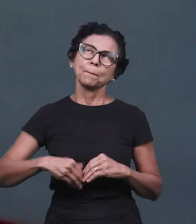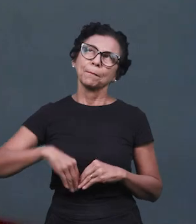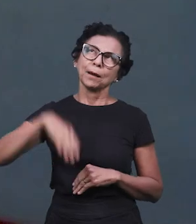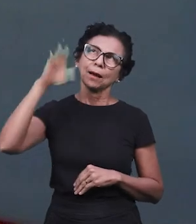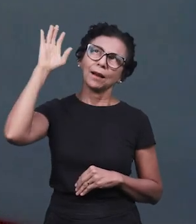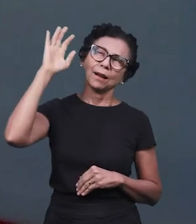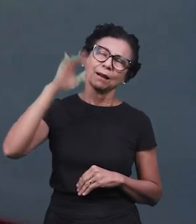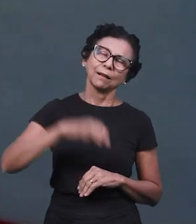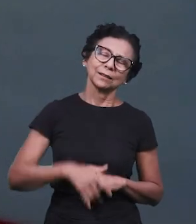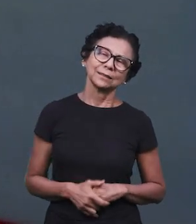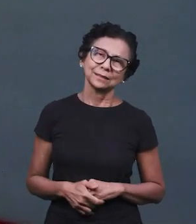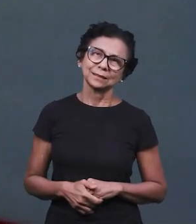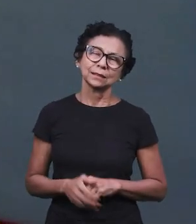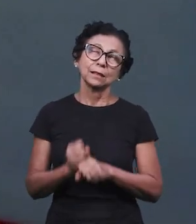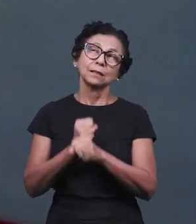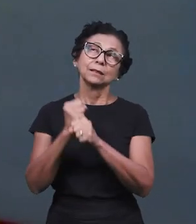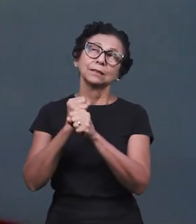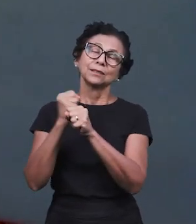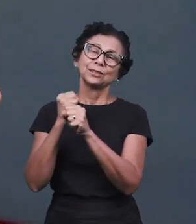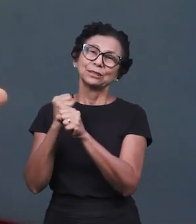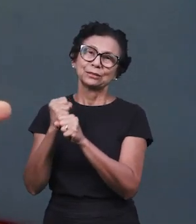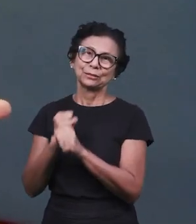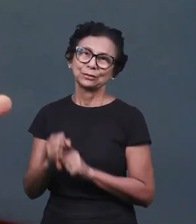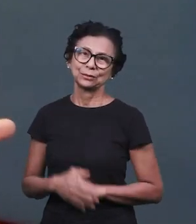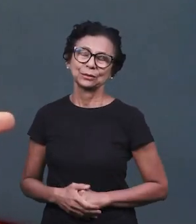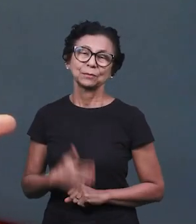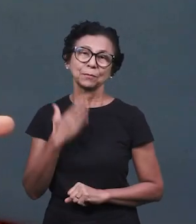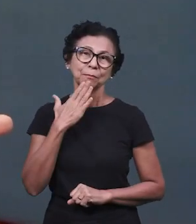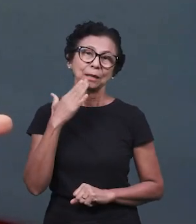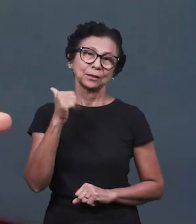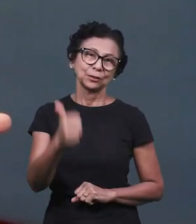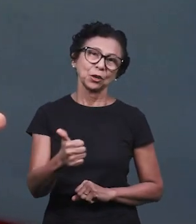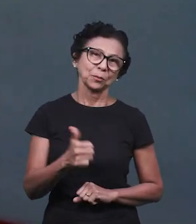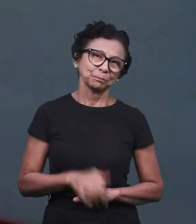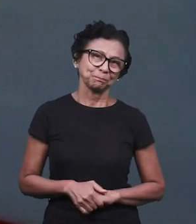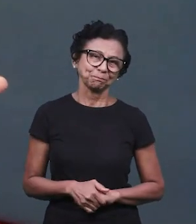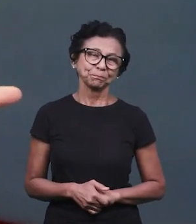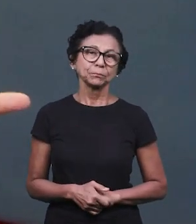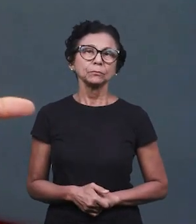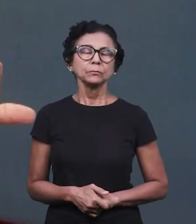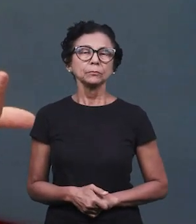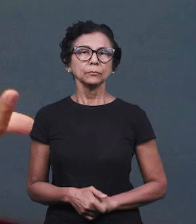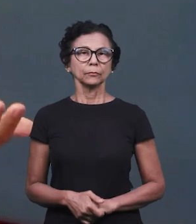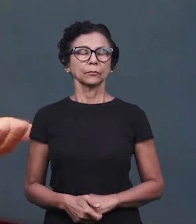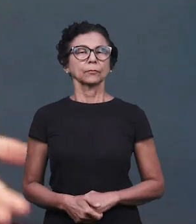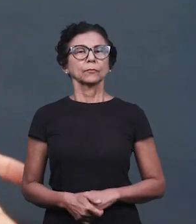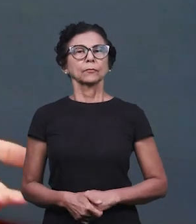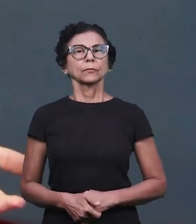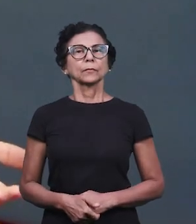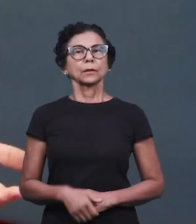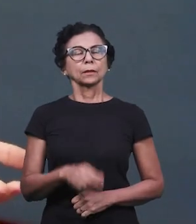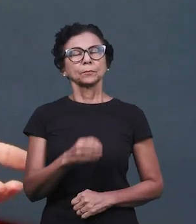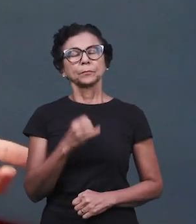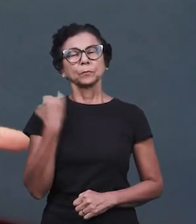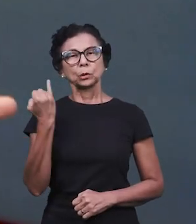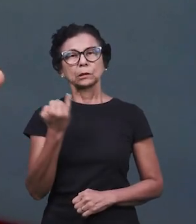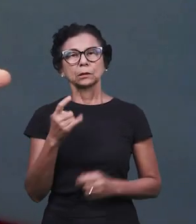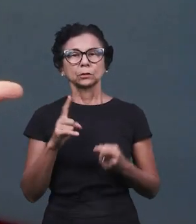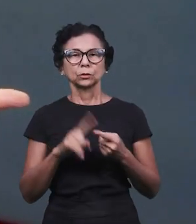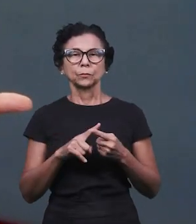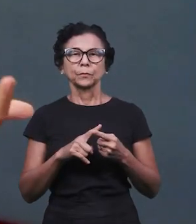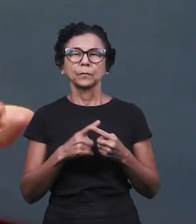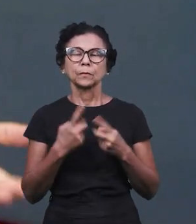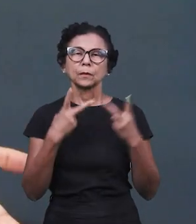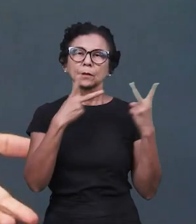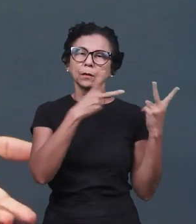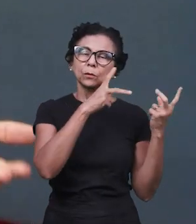de saúde mental. Importante a gente ter bons hábitos em relação ao nosso sono, a